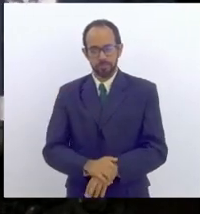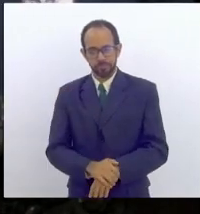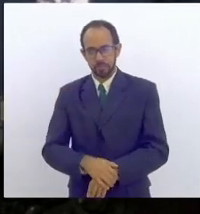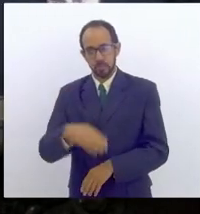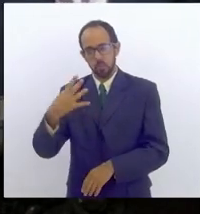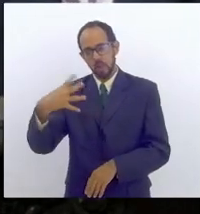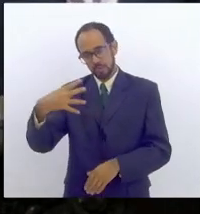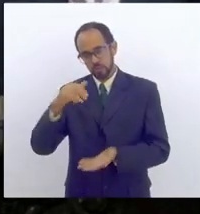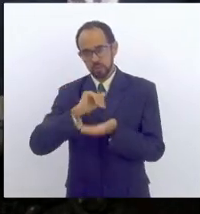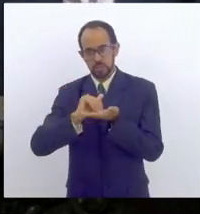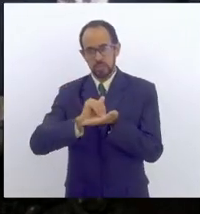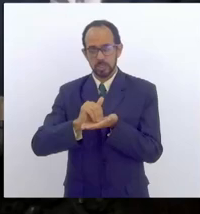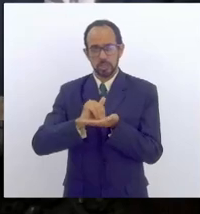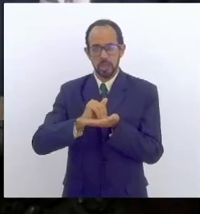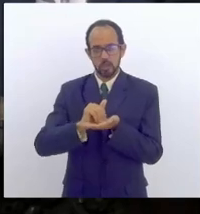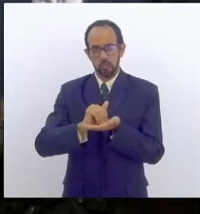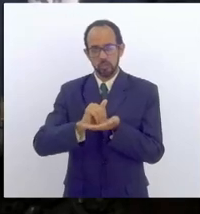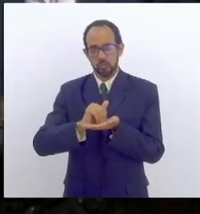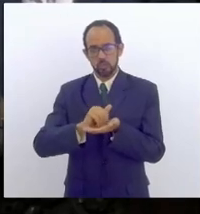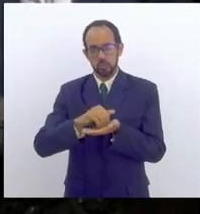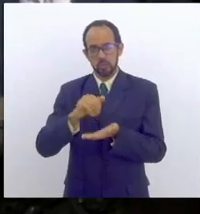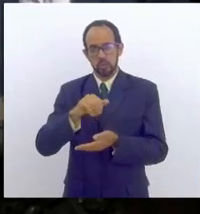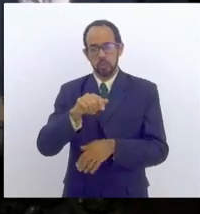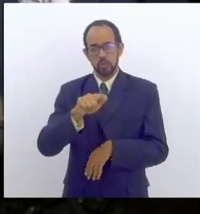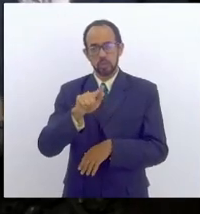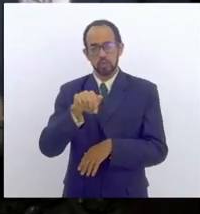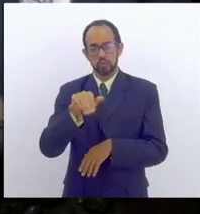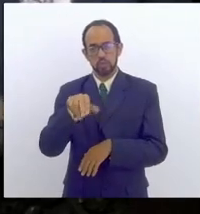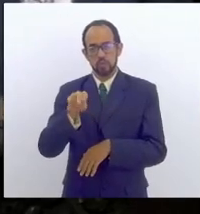Quarto secretário, Giovanni Ratinho,